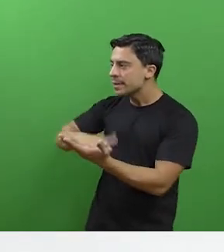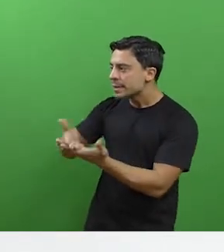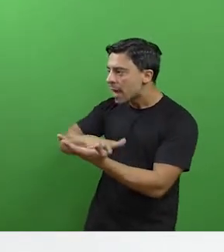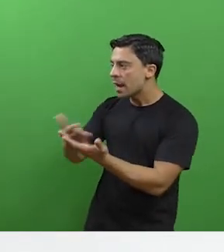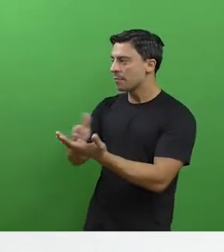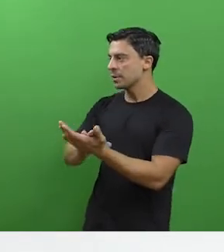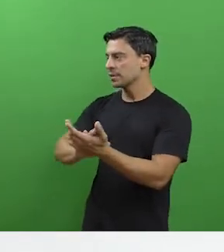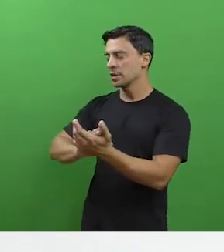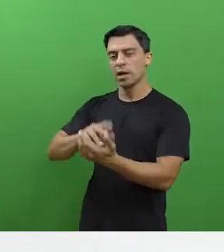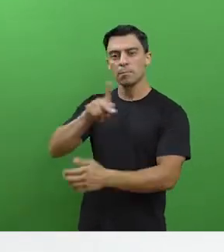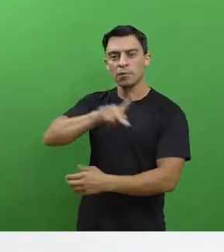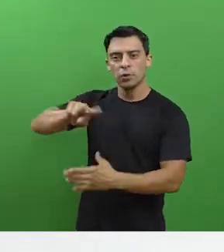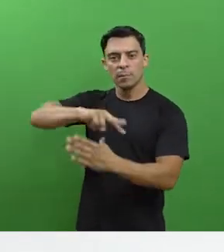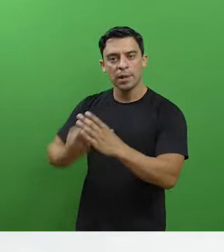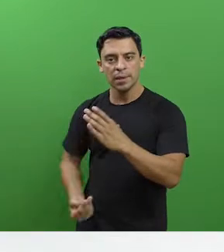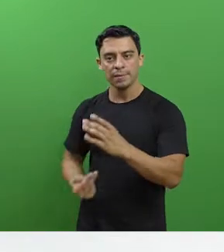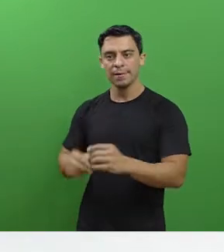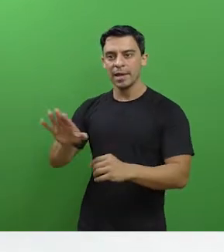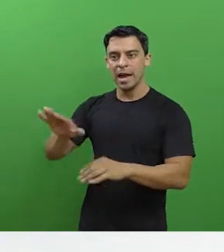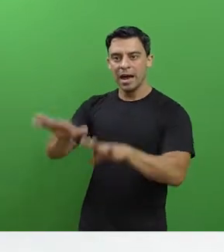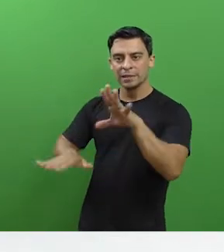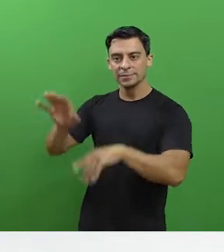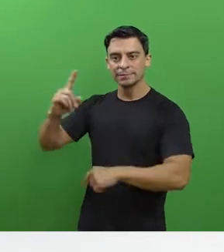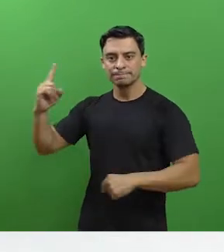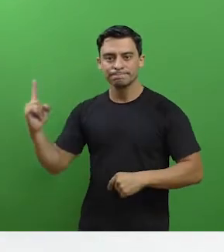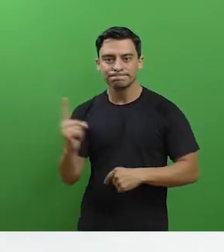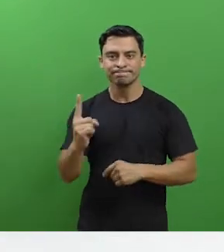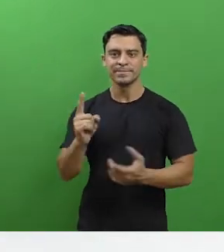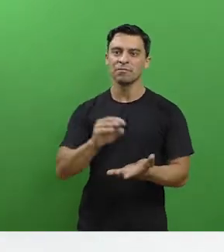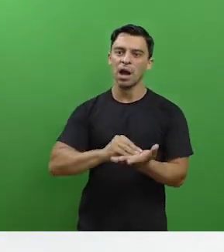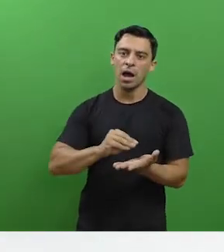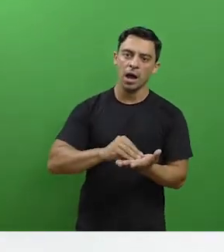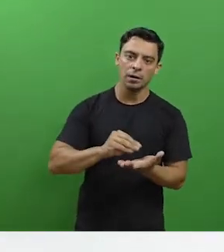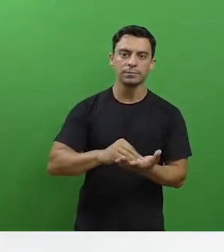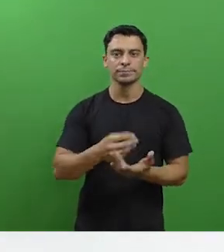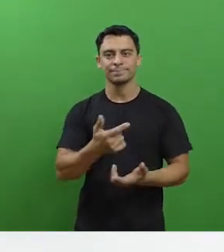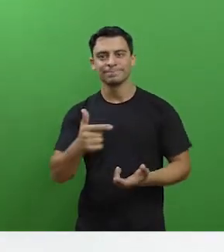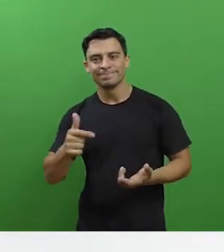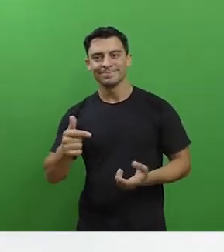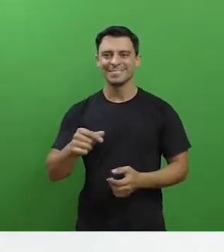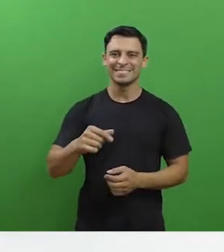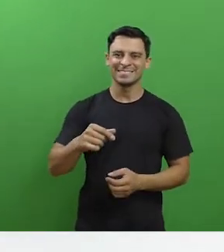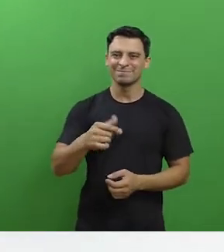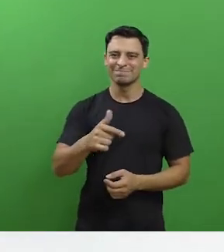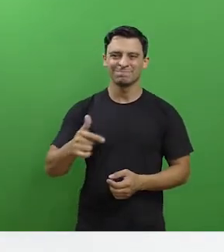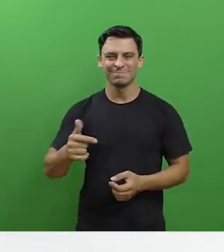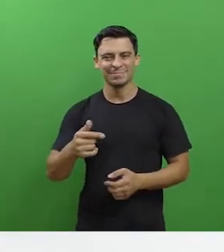Por exemplo, assim, eu digo profissionais que tenham fluência na língua de sinais. Com certeza.